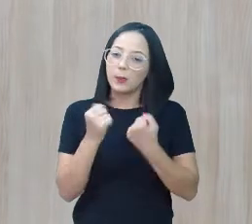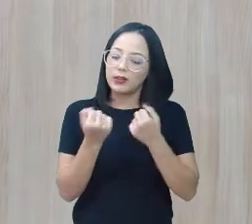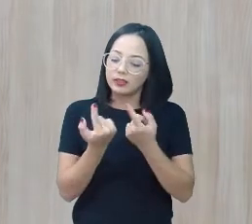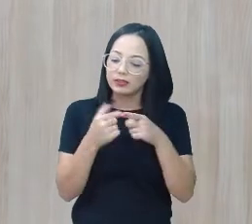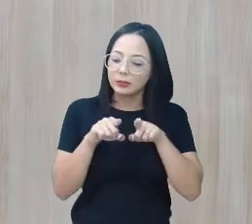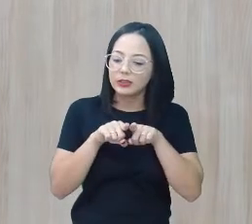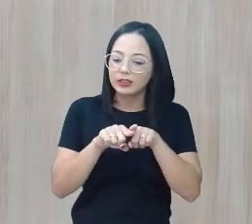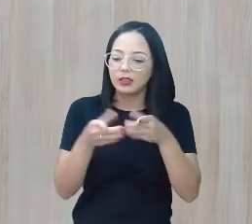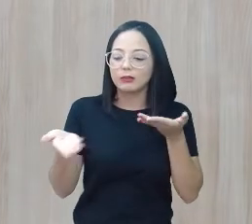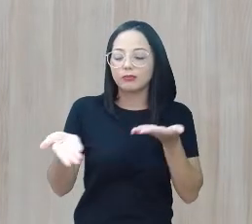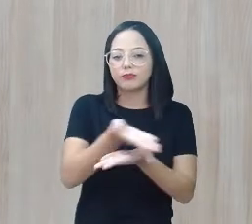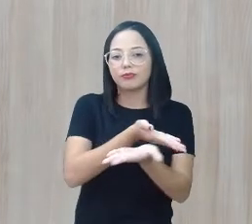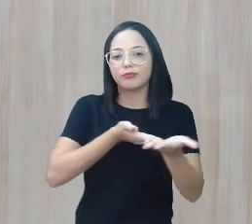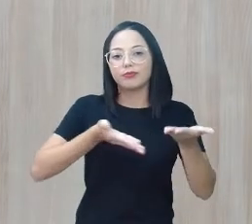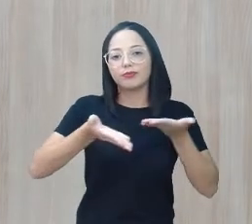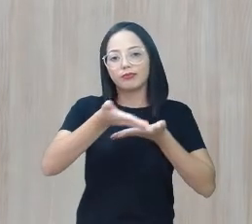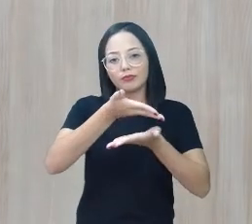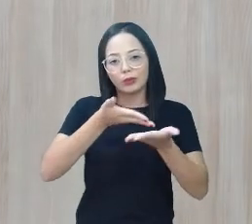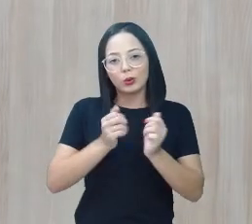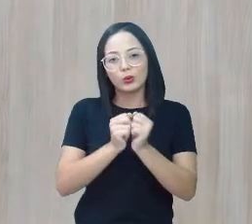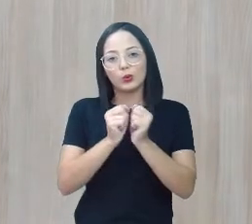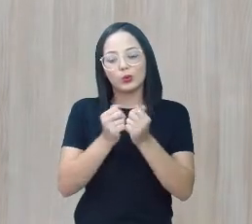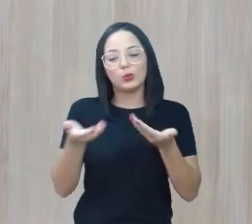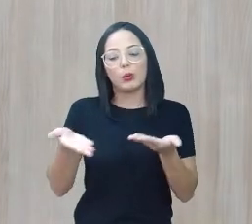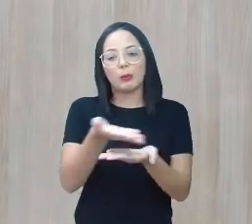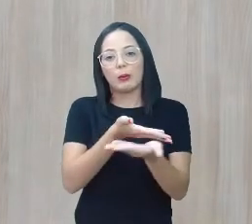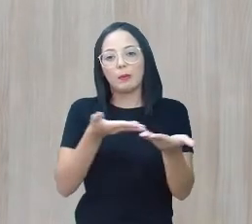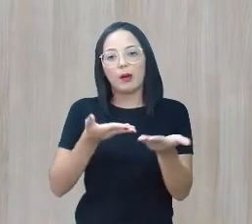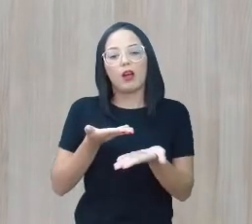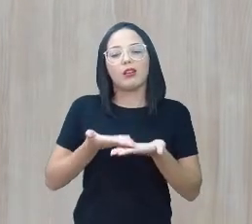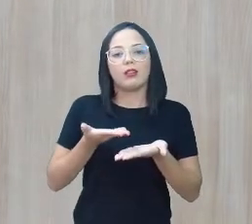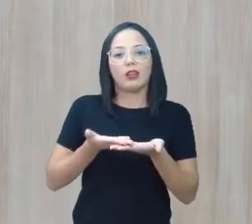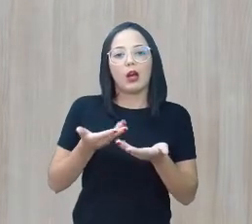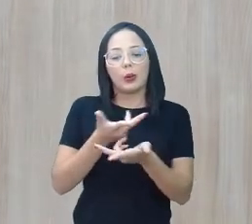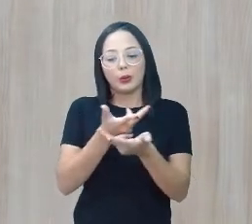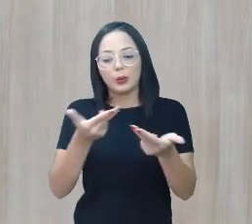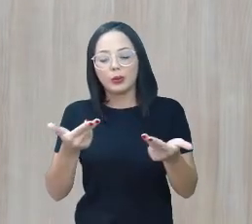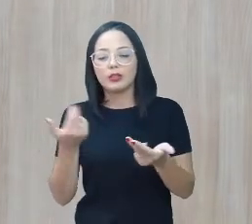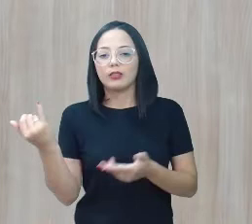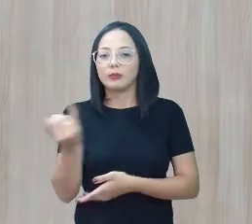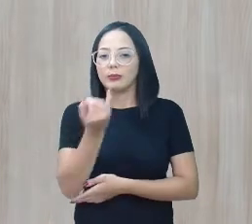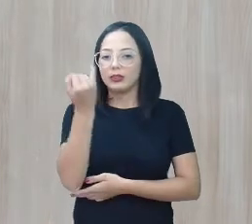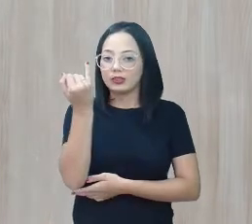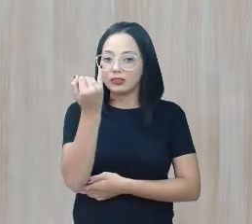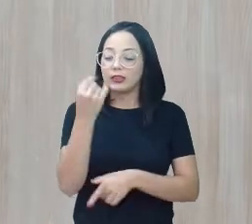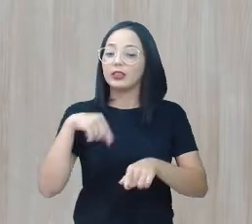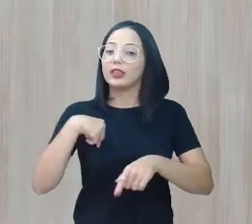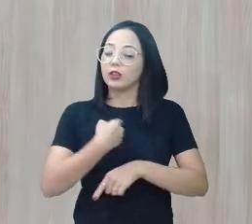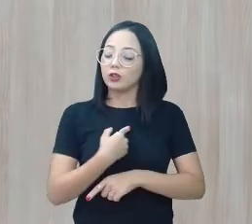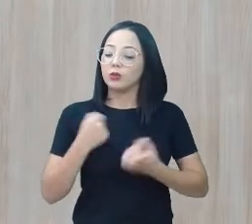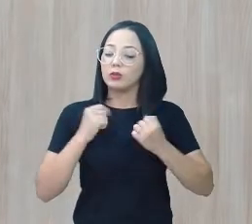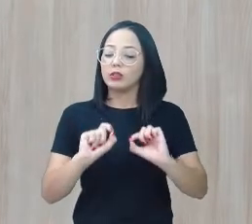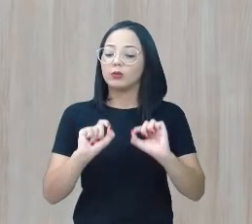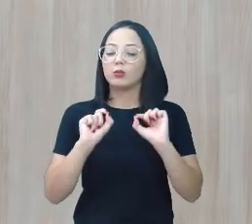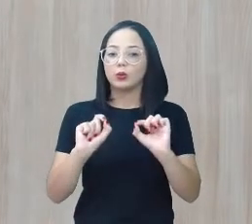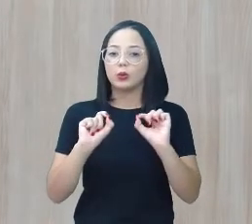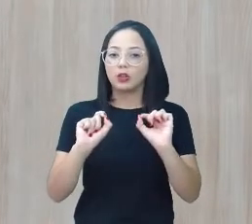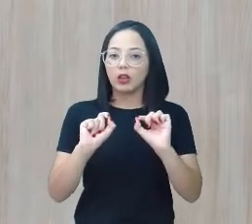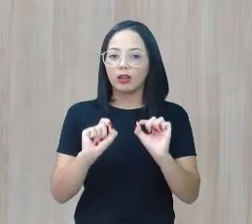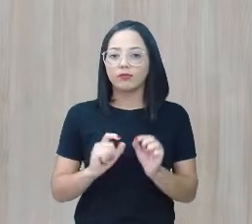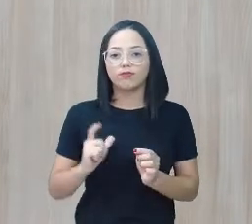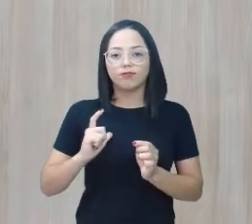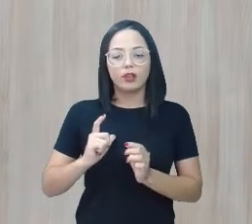parceria, colaboração com o outro, não é? Diálogo, algo muito importante que precisa ter, não é?